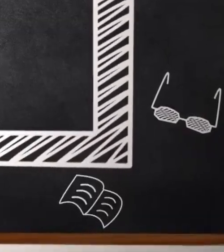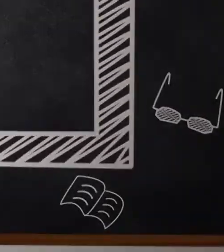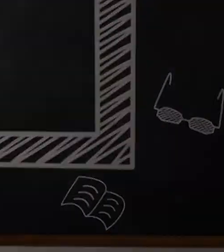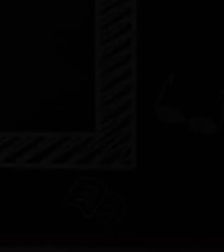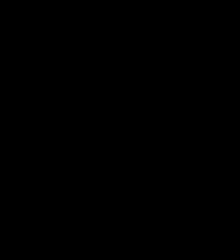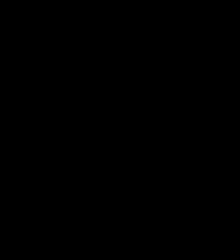Estudem bastante, que é muito importante para vocês.